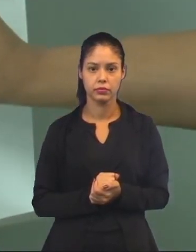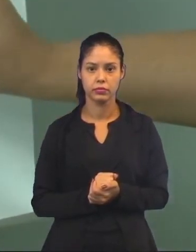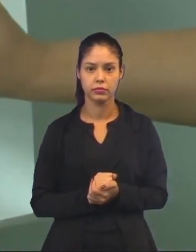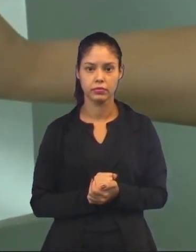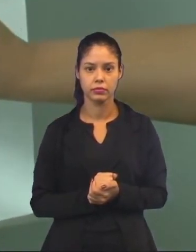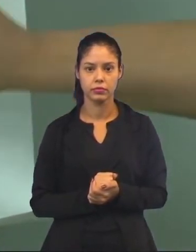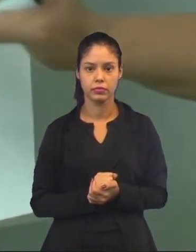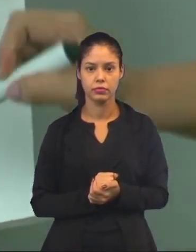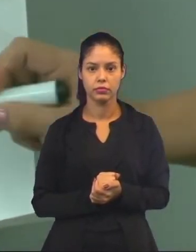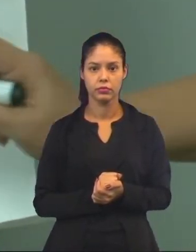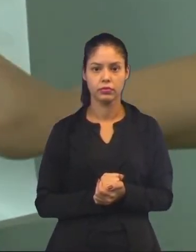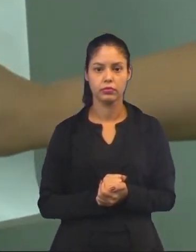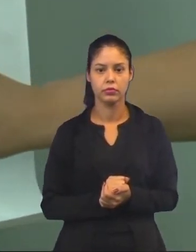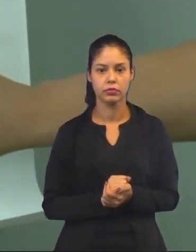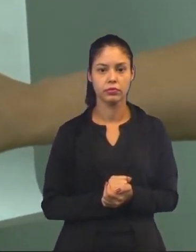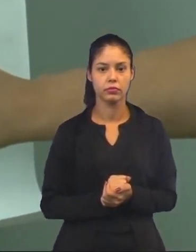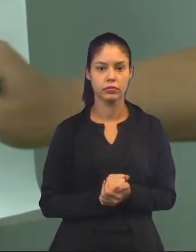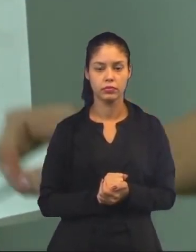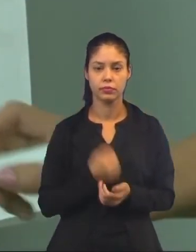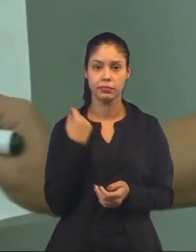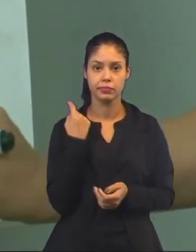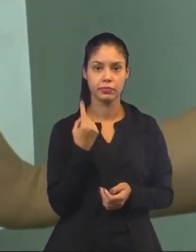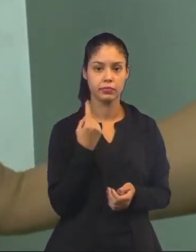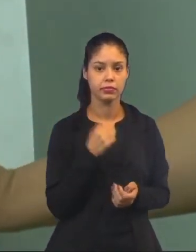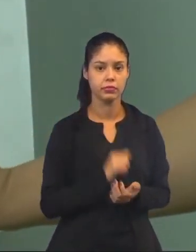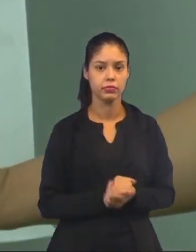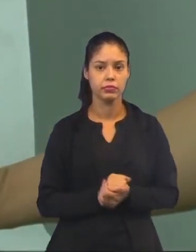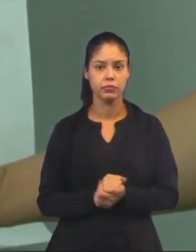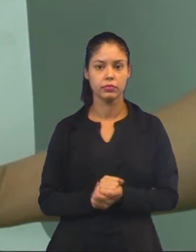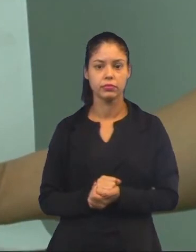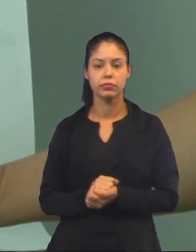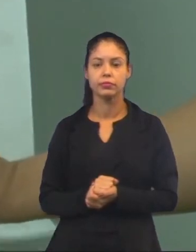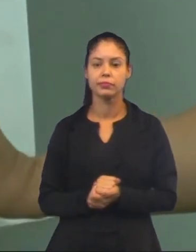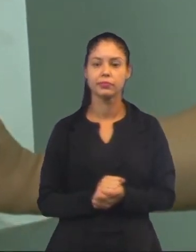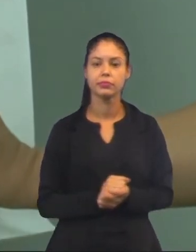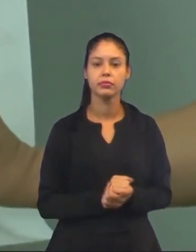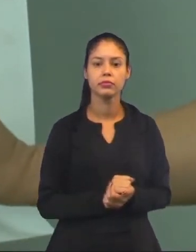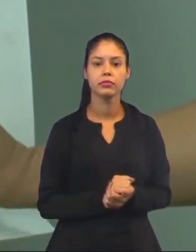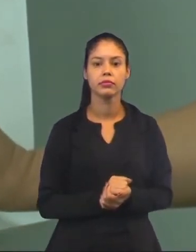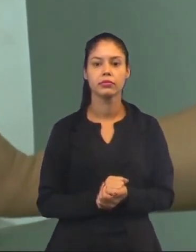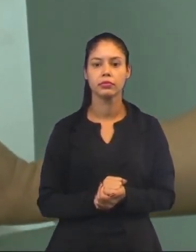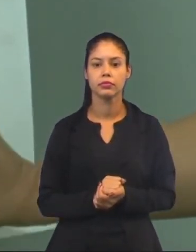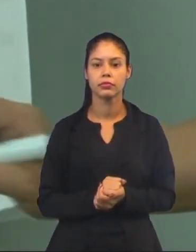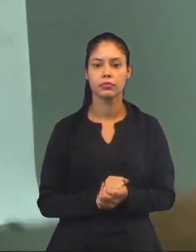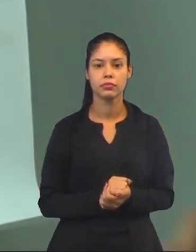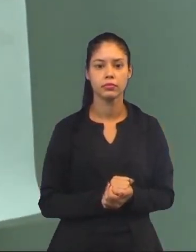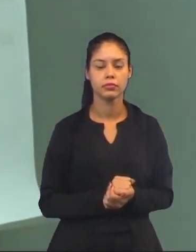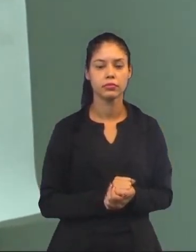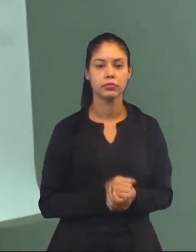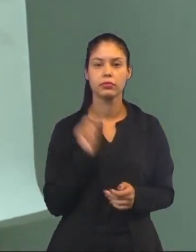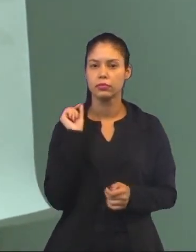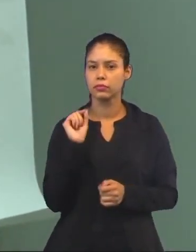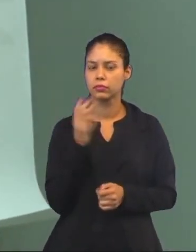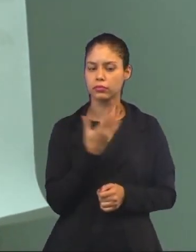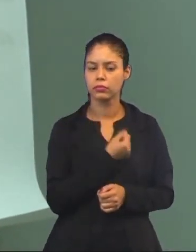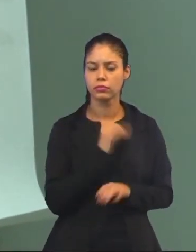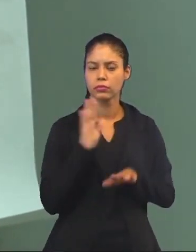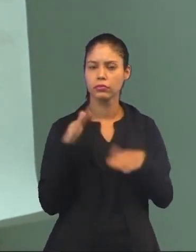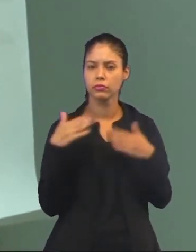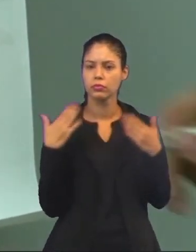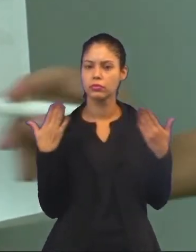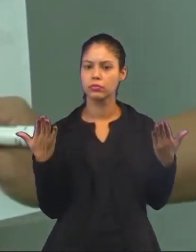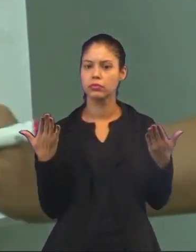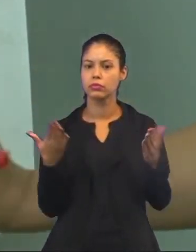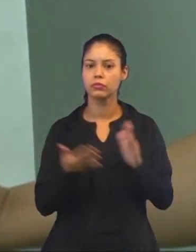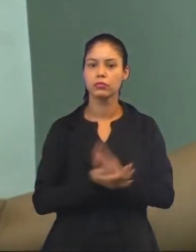retirar aqui. Sobrou quanta? Apenas uma, né? E que número nós temos formado aqui, então,